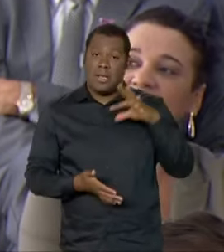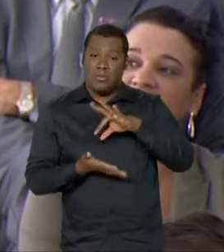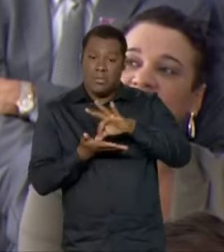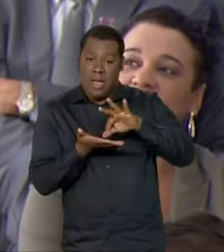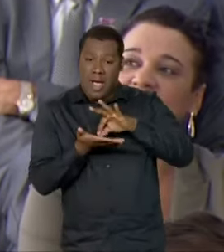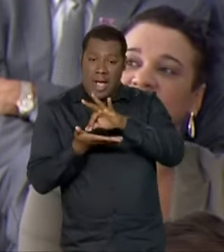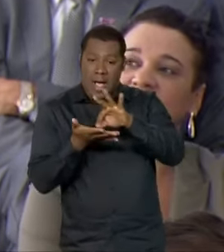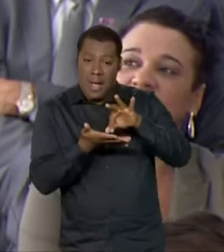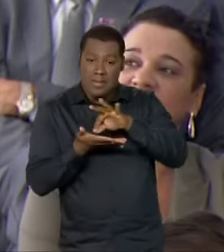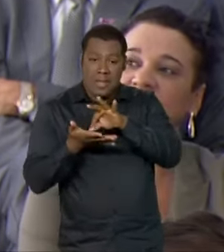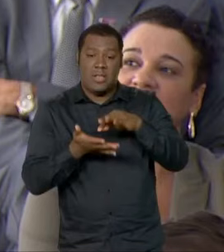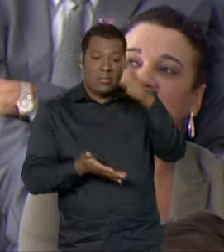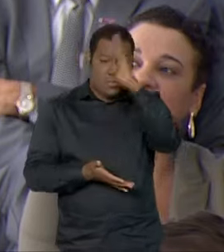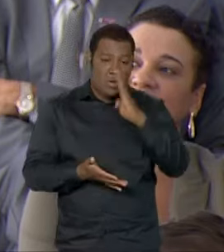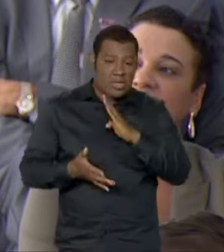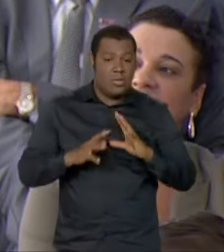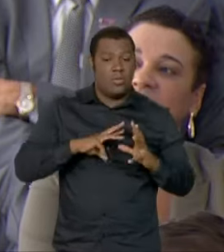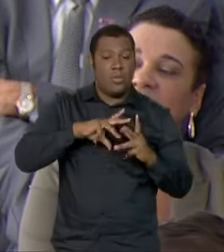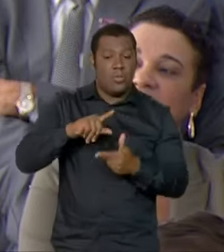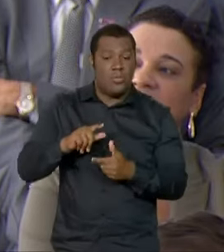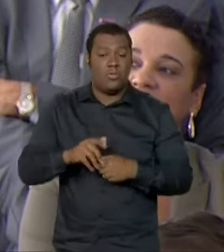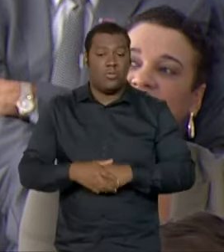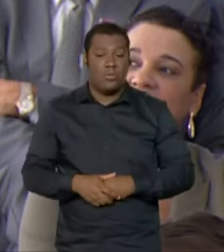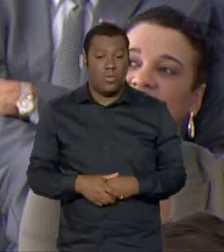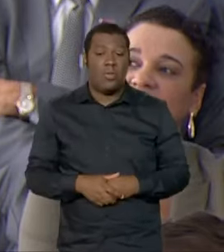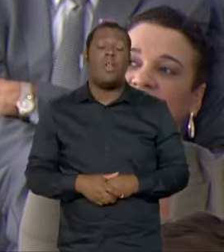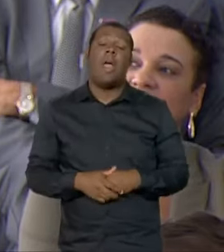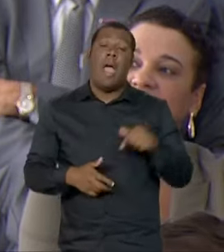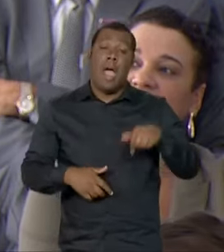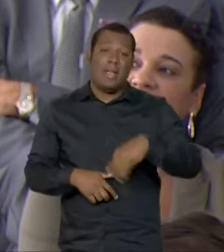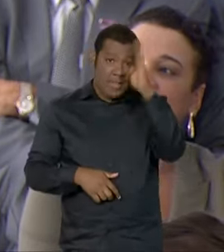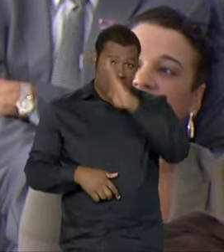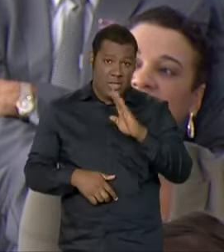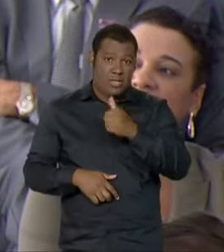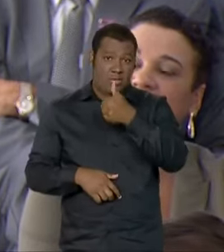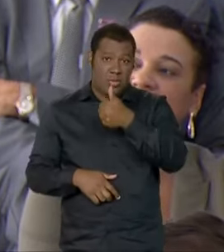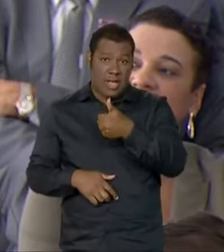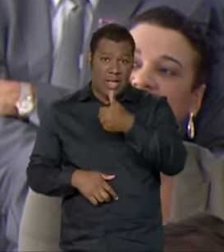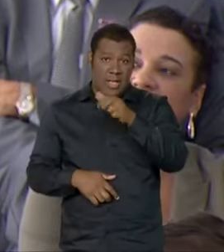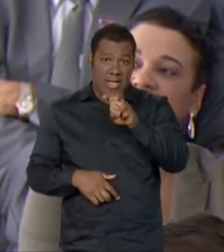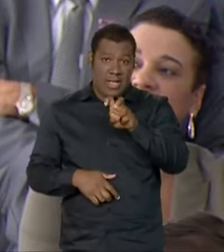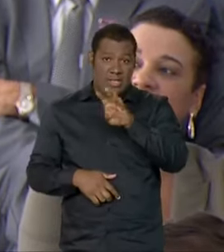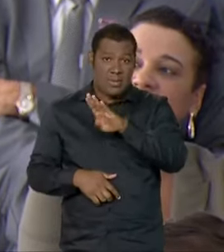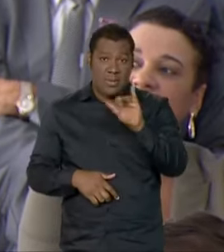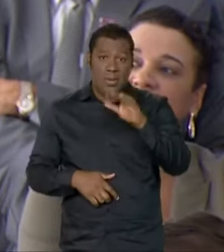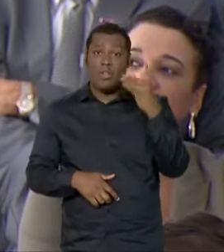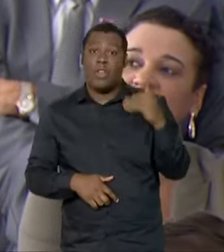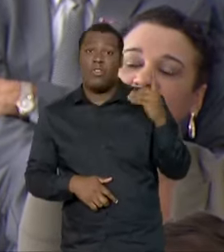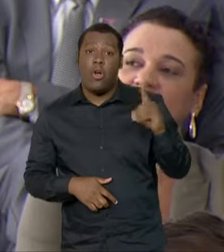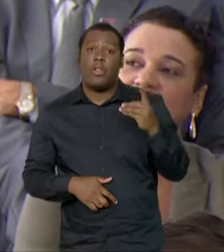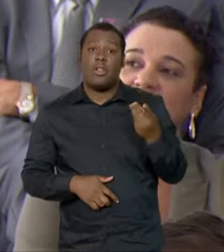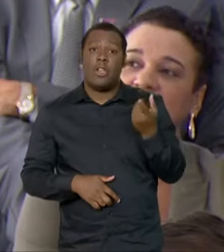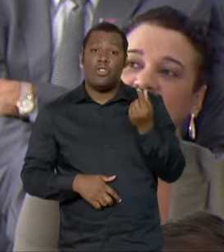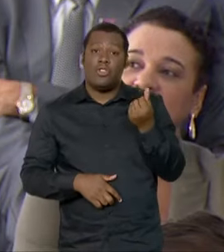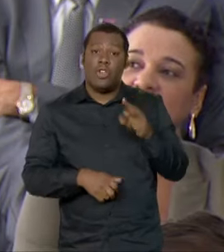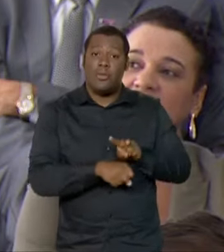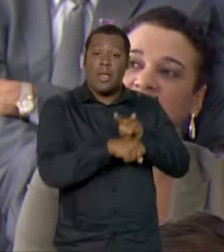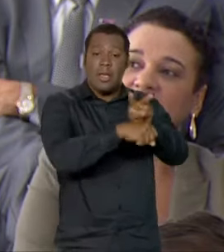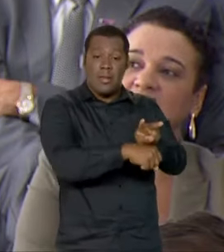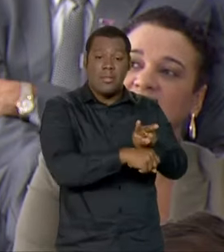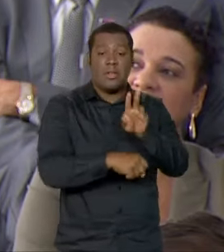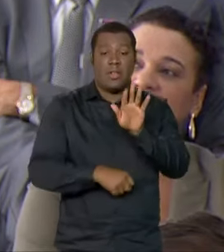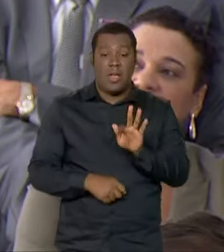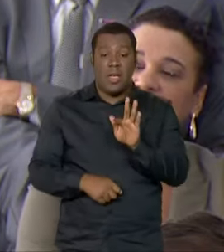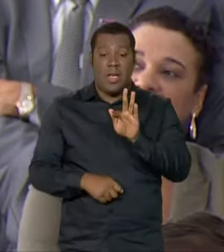do mundial, ou seja, nós terminamos emprestando 15 bilhões de dólares para o FMI. Tá? Nós deixamos de ser